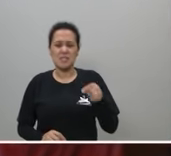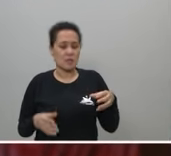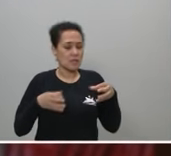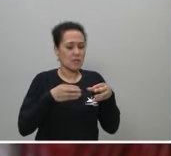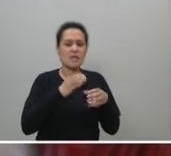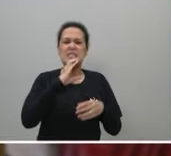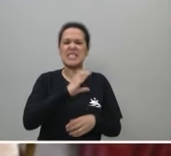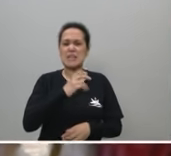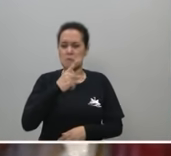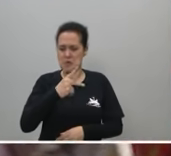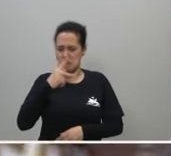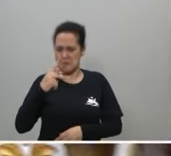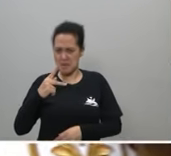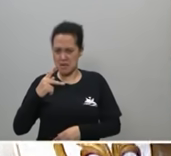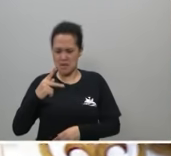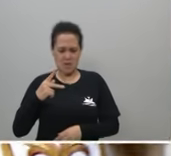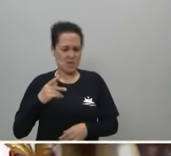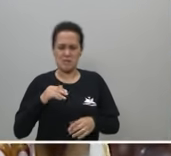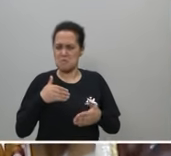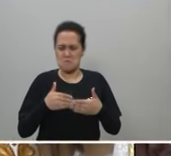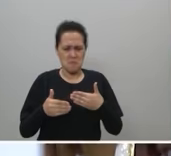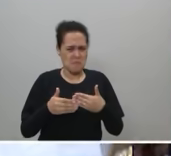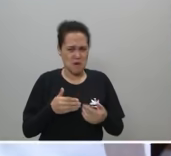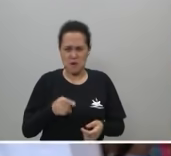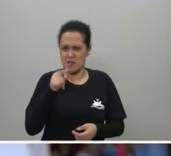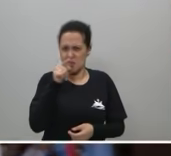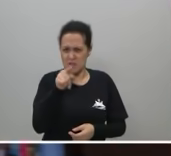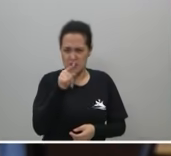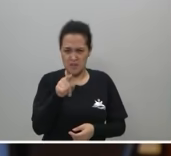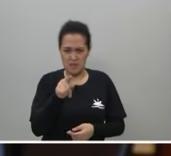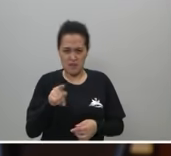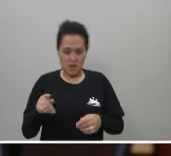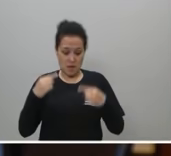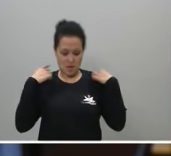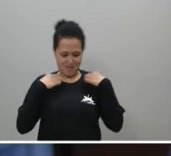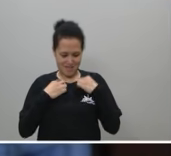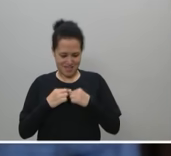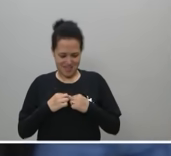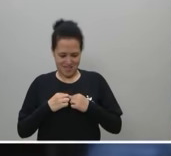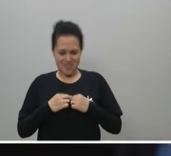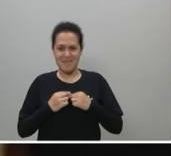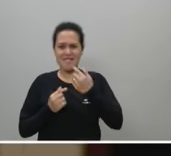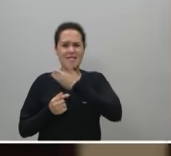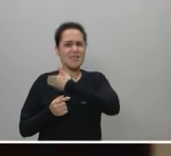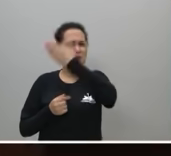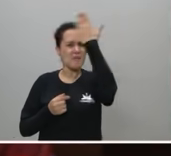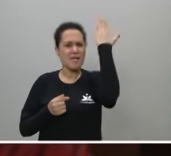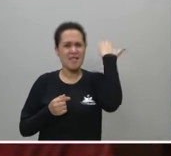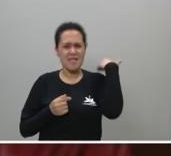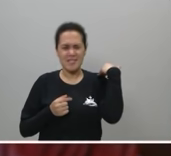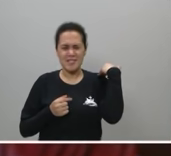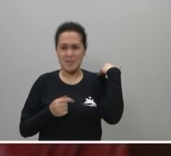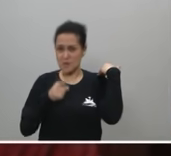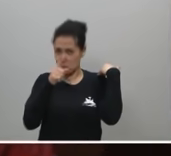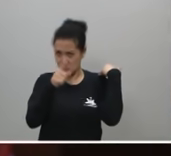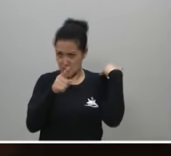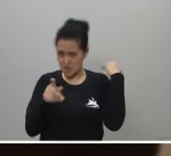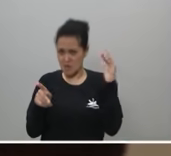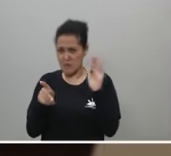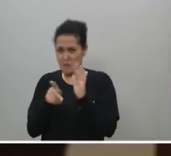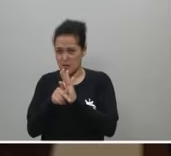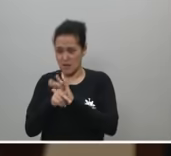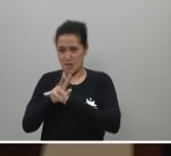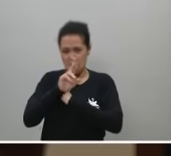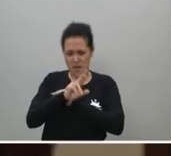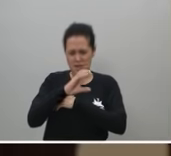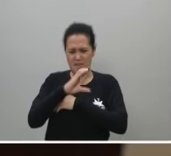CPP, não importa se você é da Legião de Maria, não importa se você é do apostolado da oração, se você é da